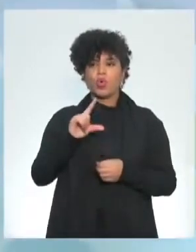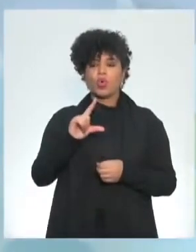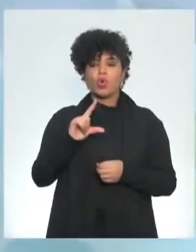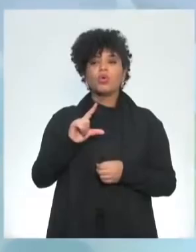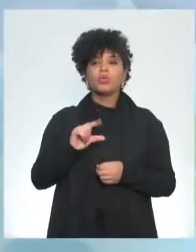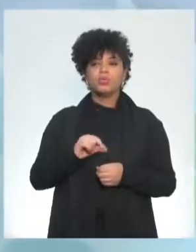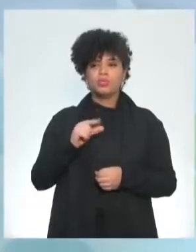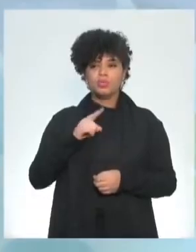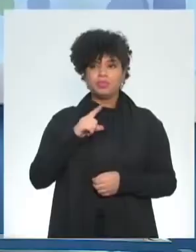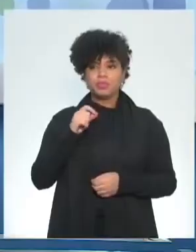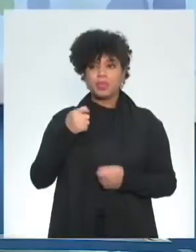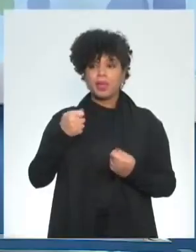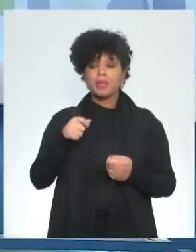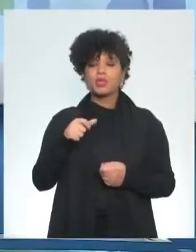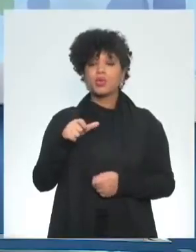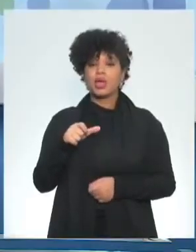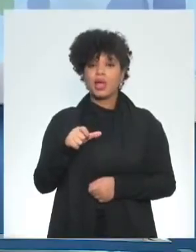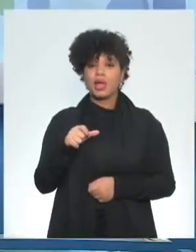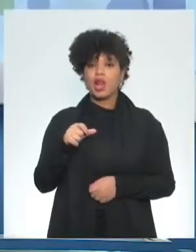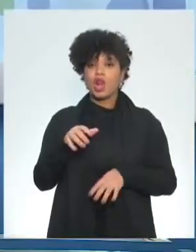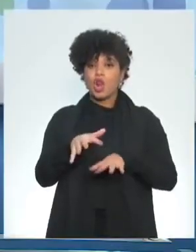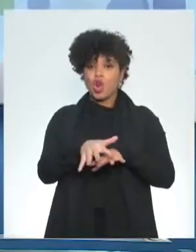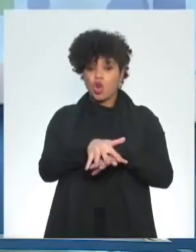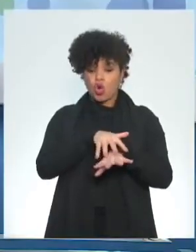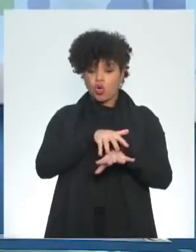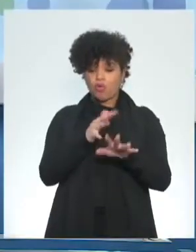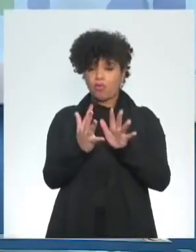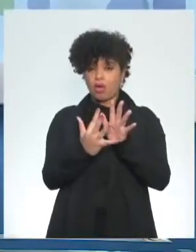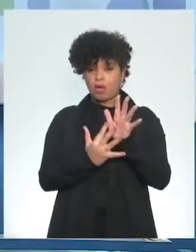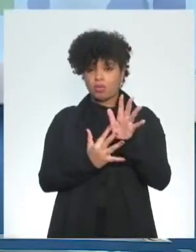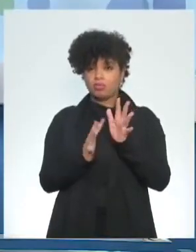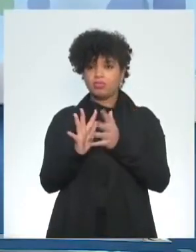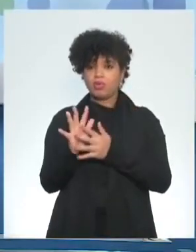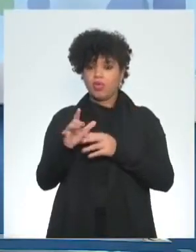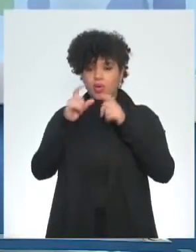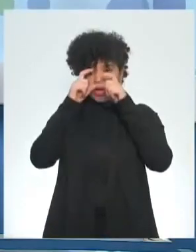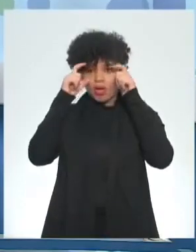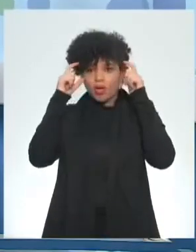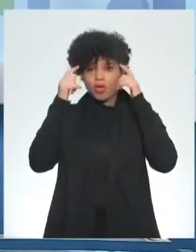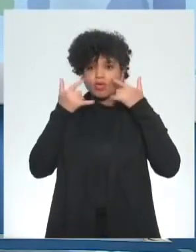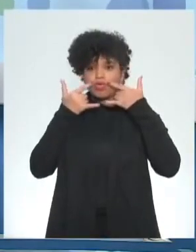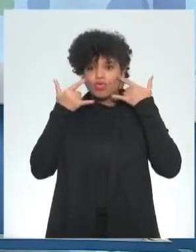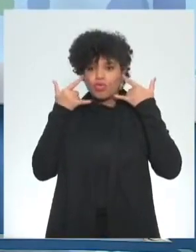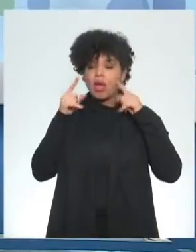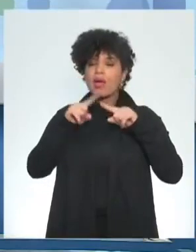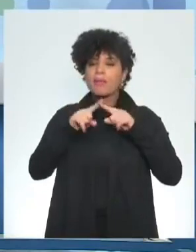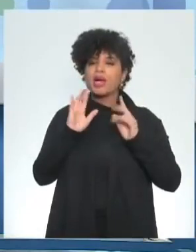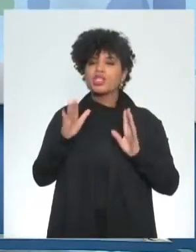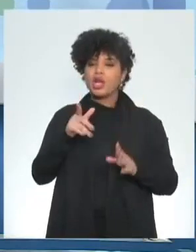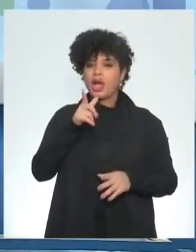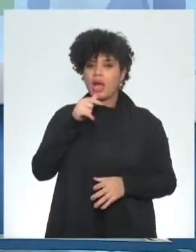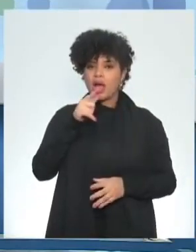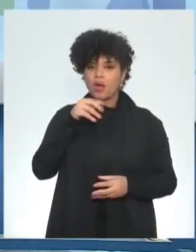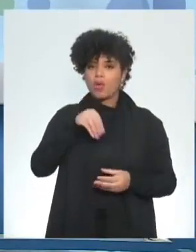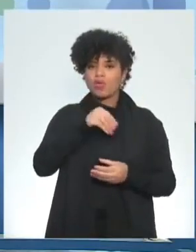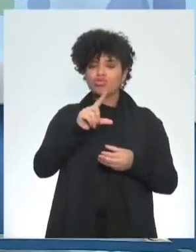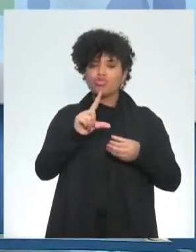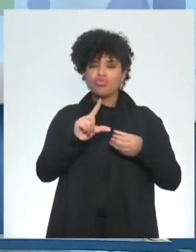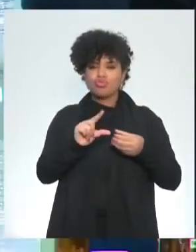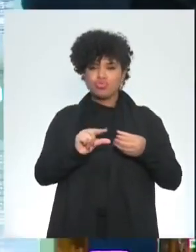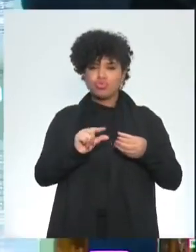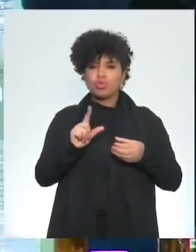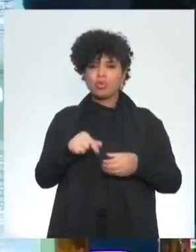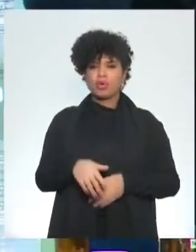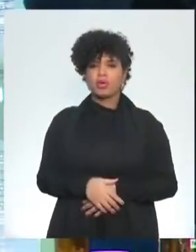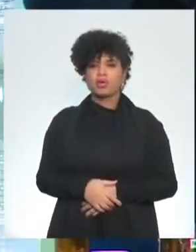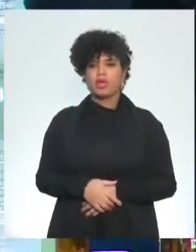tem que usar luva, tá, gente? Luva, a máscara, o óculos. Mas aqui a gente diluiu tudo, está em concentração tudo bem baixa. e o